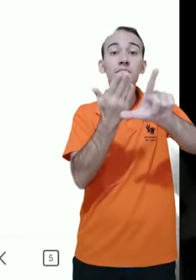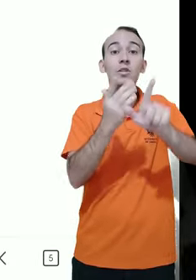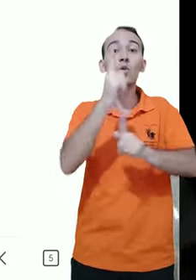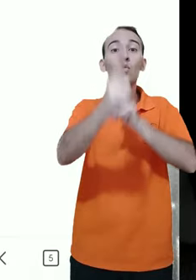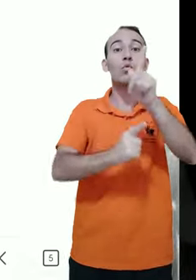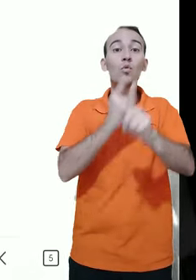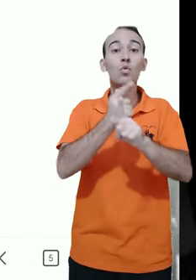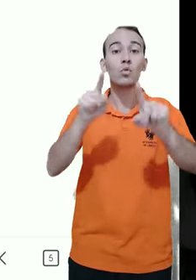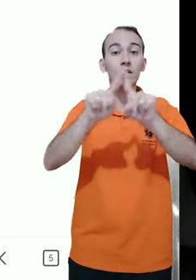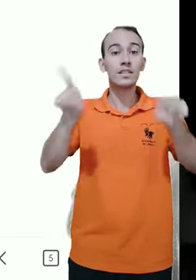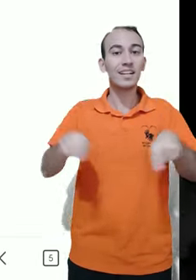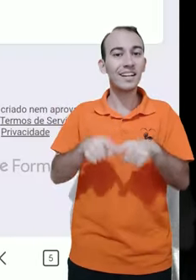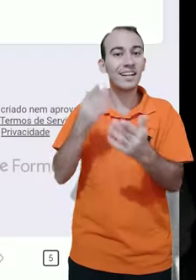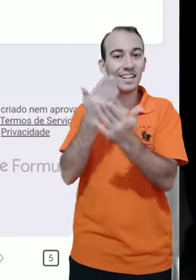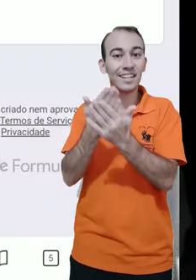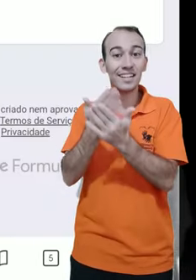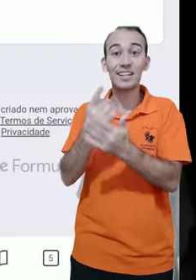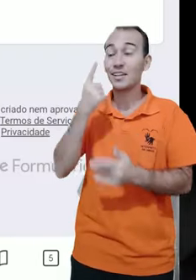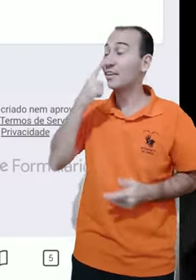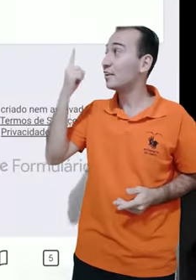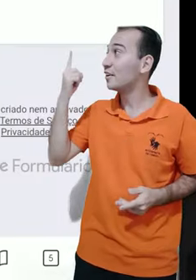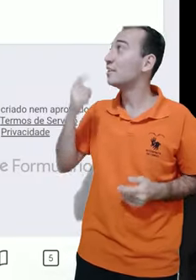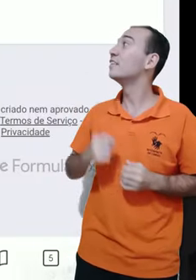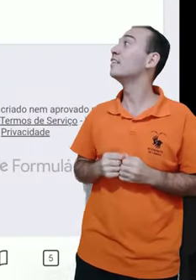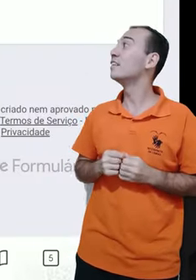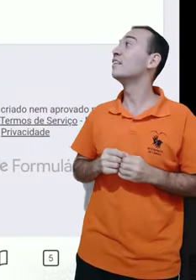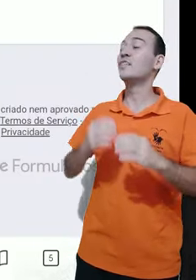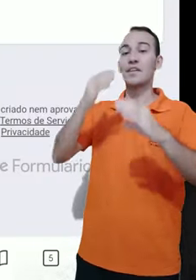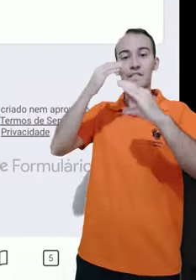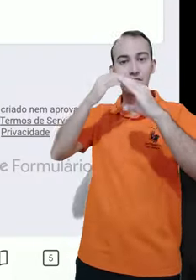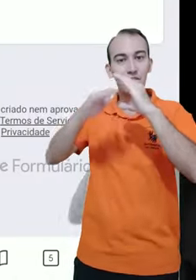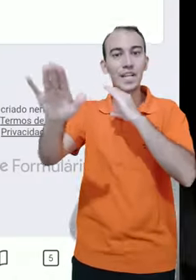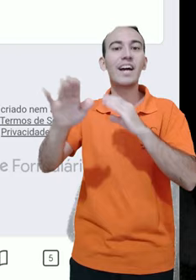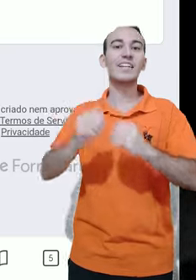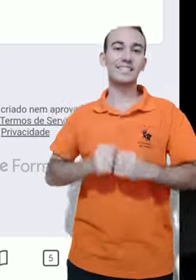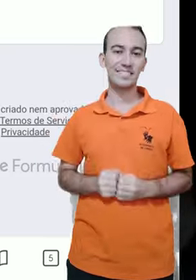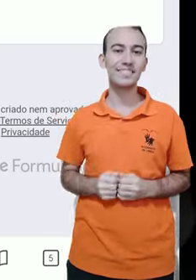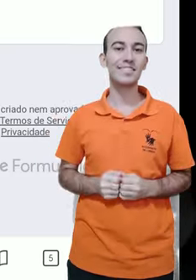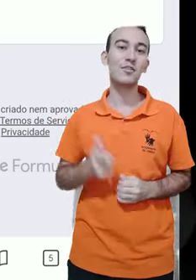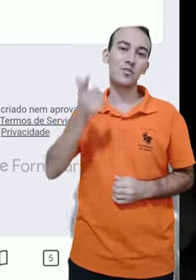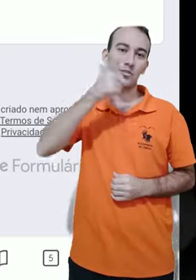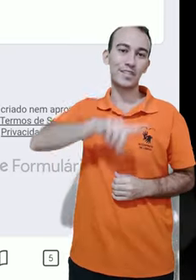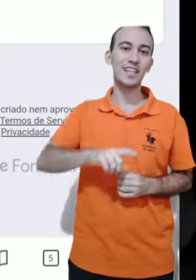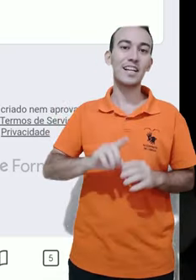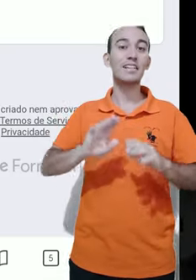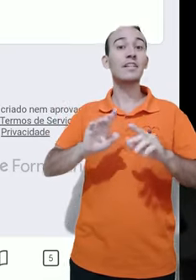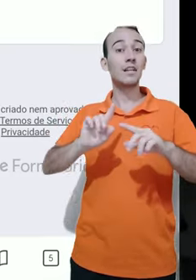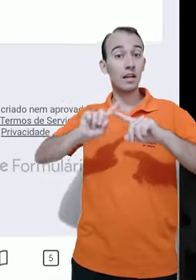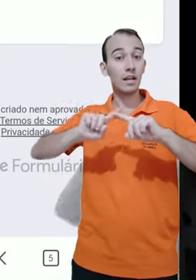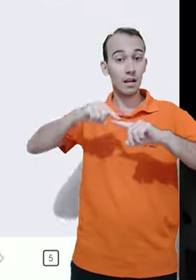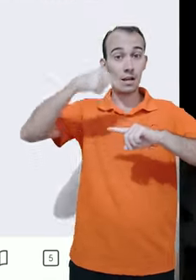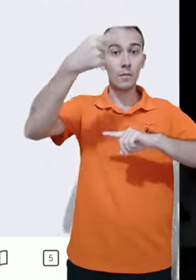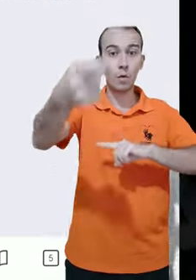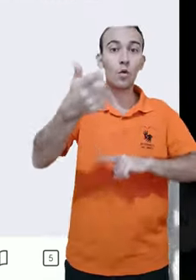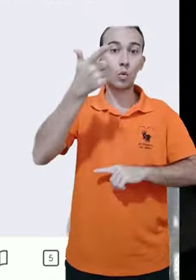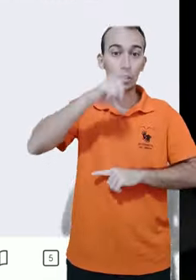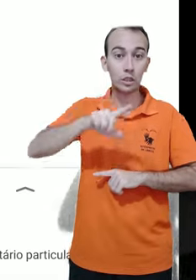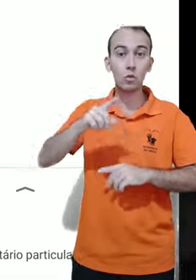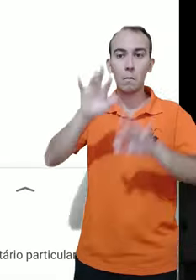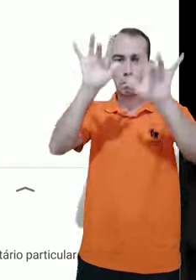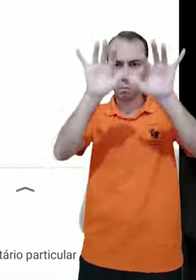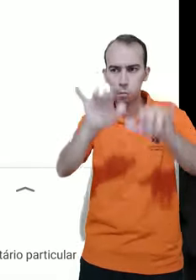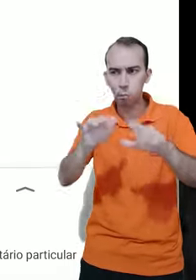você é direcionado para a tela do formulário aqui você consegue responder as questões e depois enviar para o professor clicando em enviar no